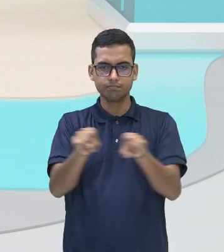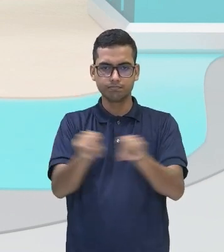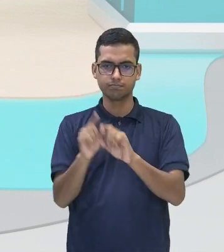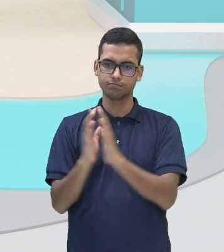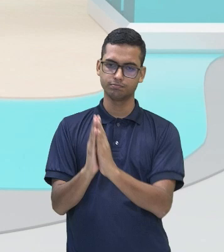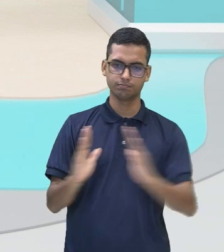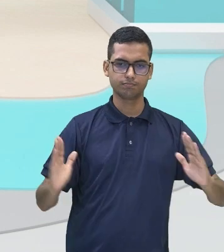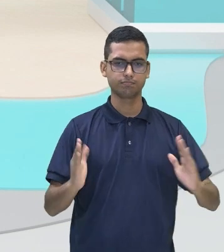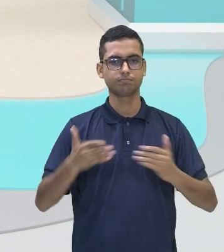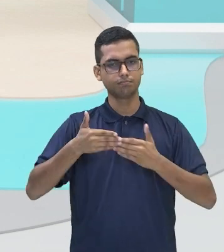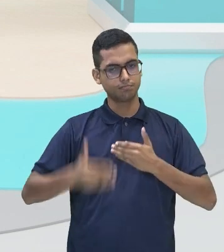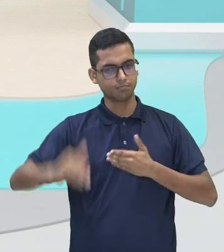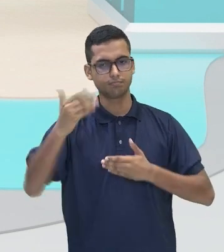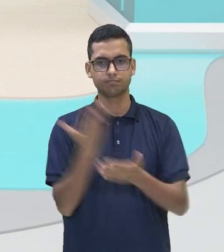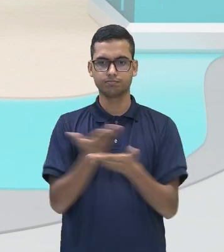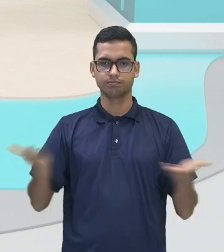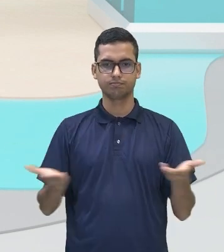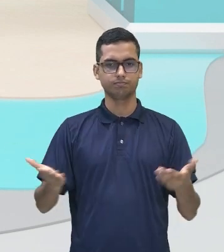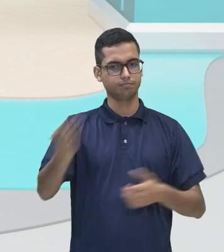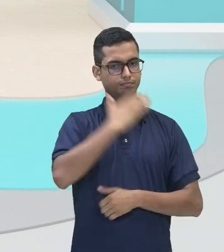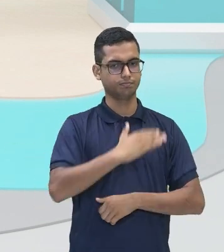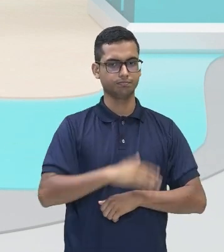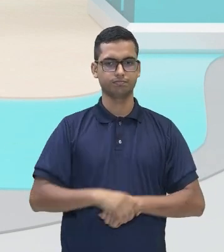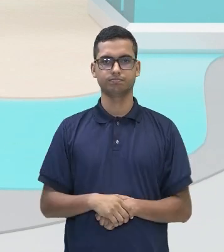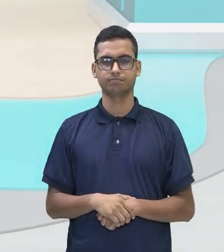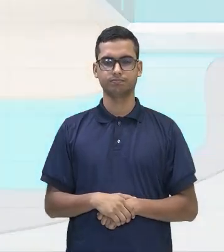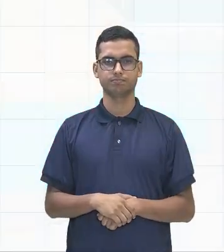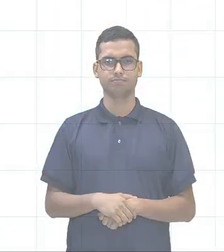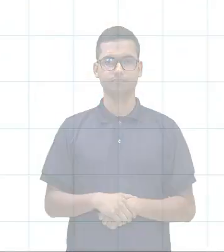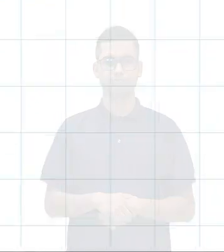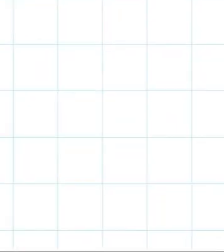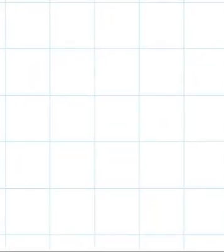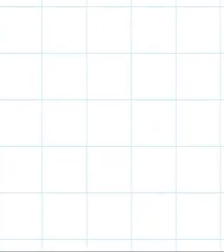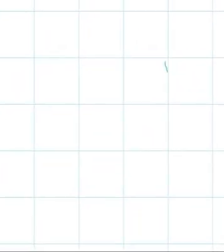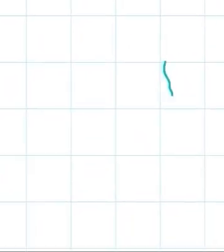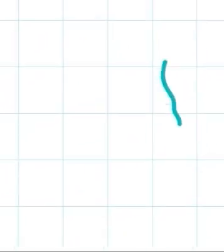aula. Sem mais delongas, vamos de aula? Vamos lá!